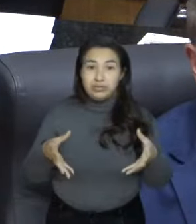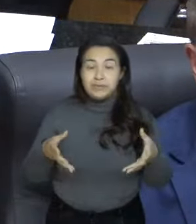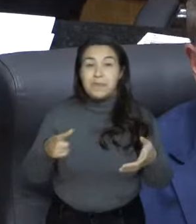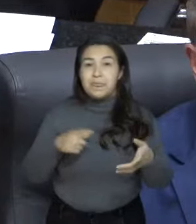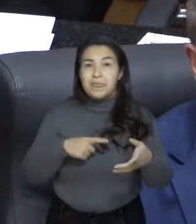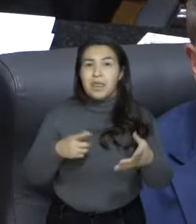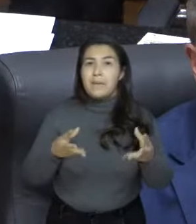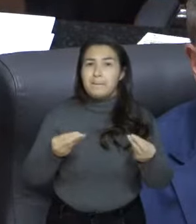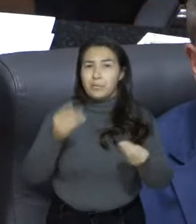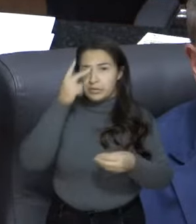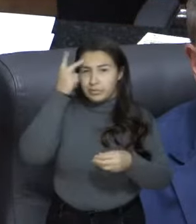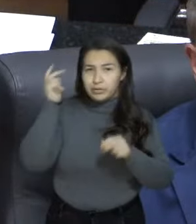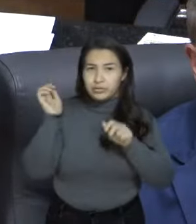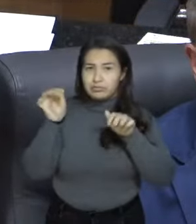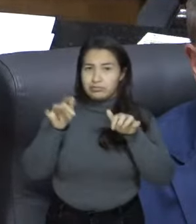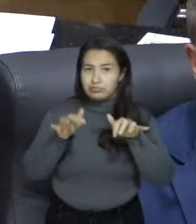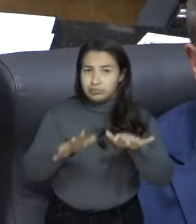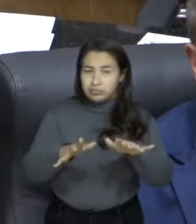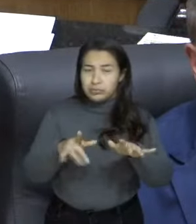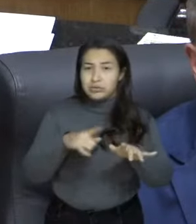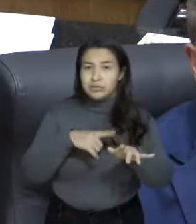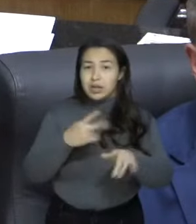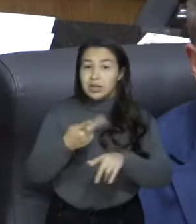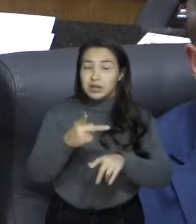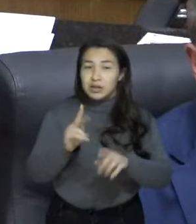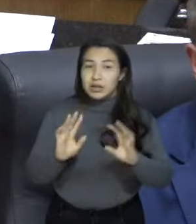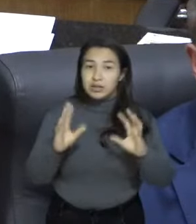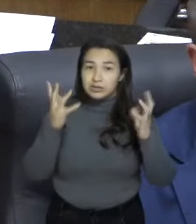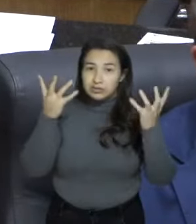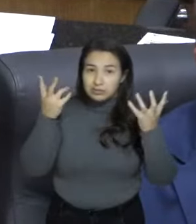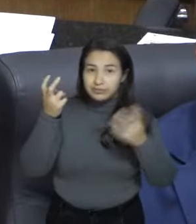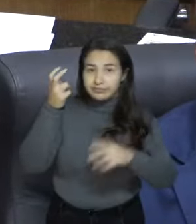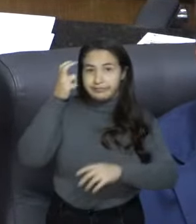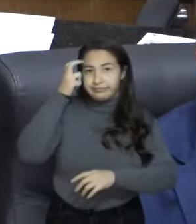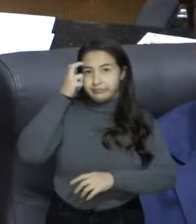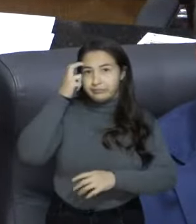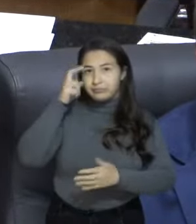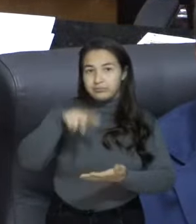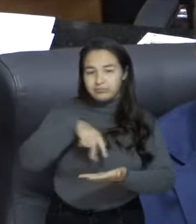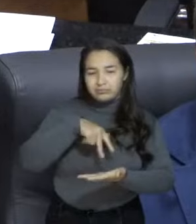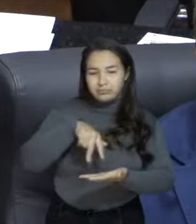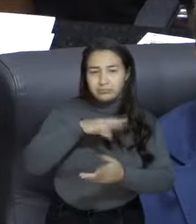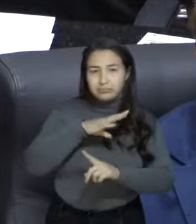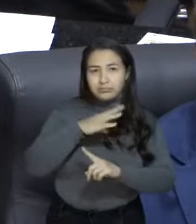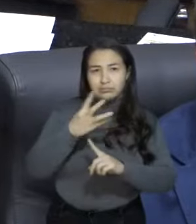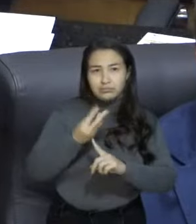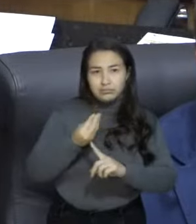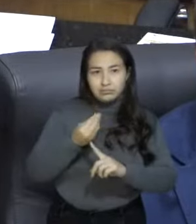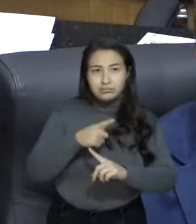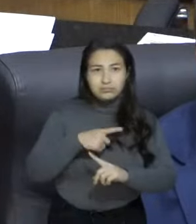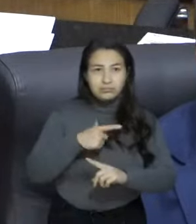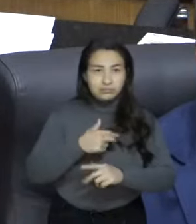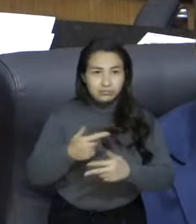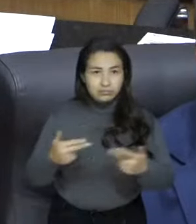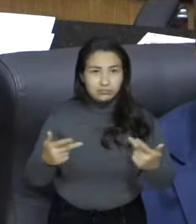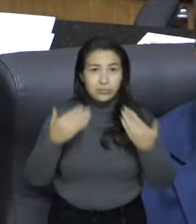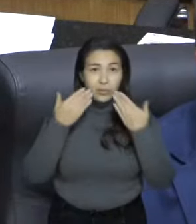muito bem que tem uma manifestação cultural apresentações culturais que mostram as nossas origens a nossa cultura